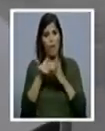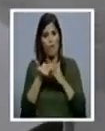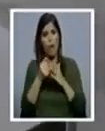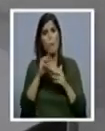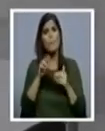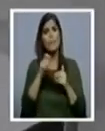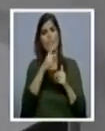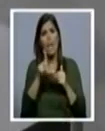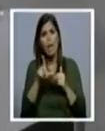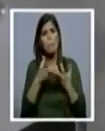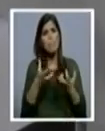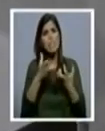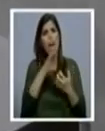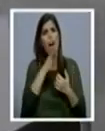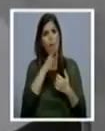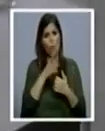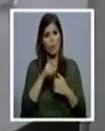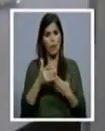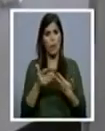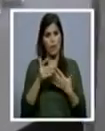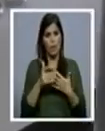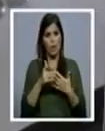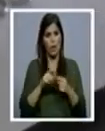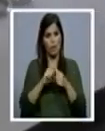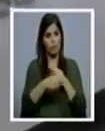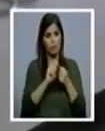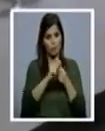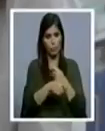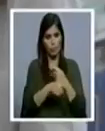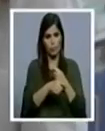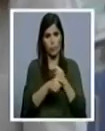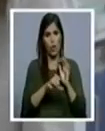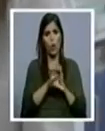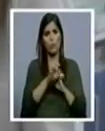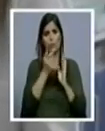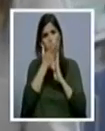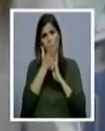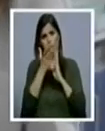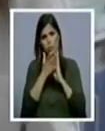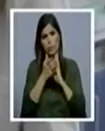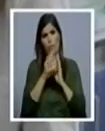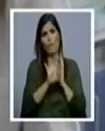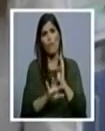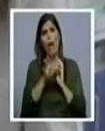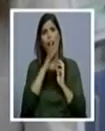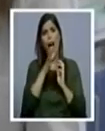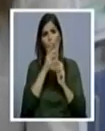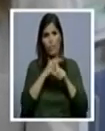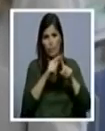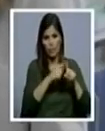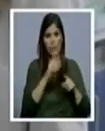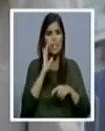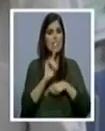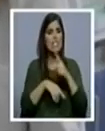metais pesados da água. Testamos as cascas de banana em diversas condições e diversas matrizes de água,